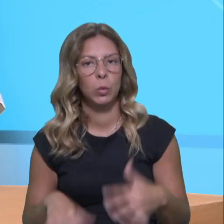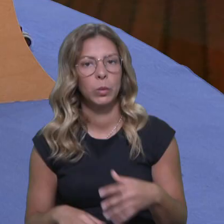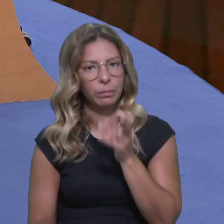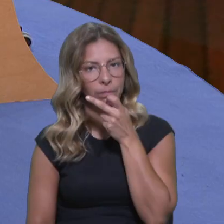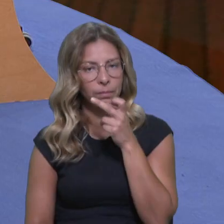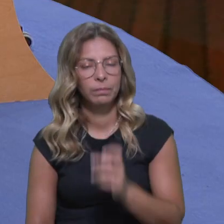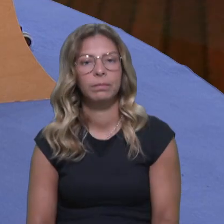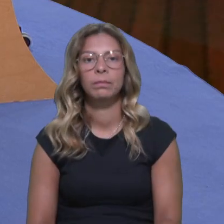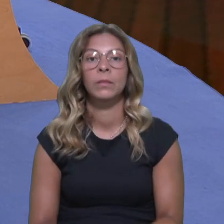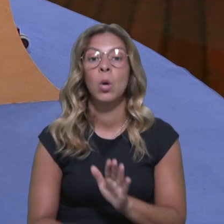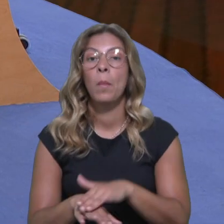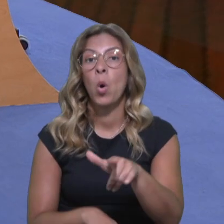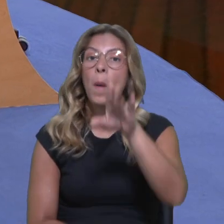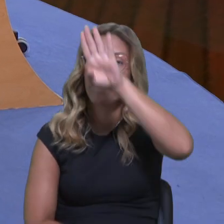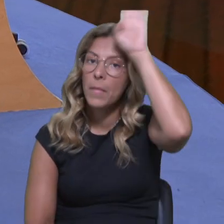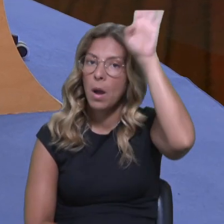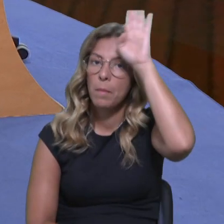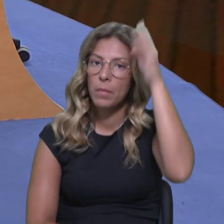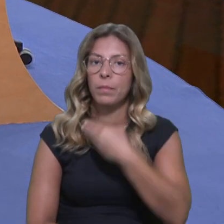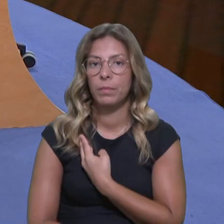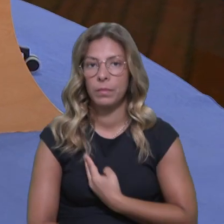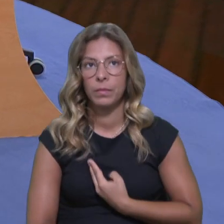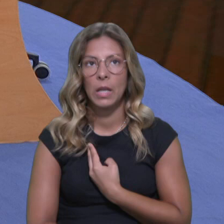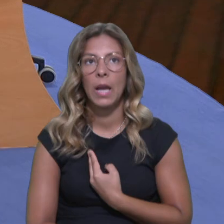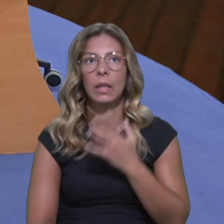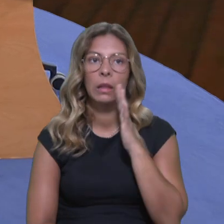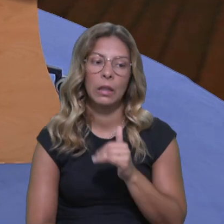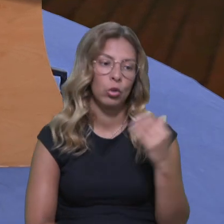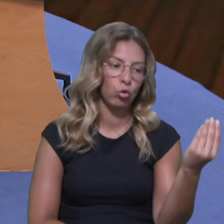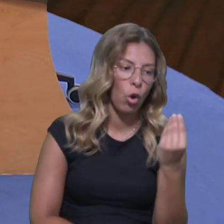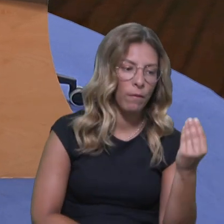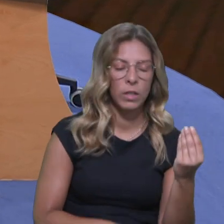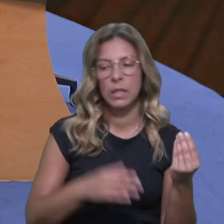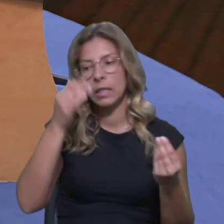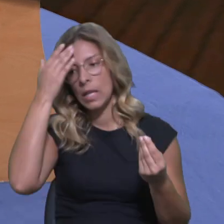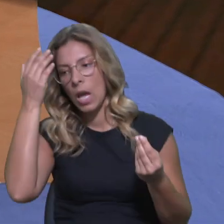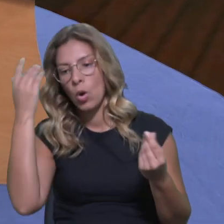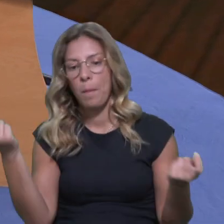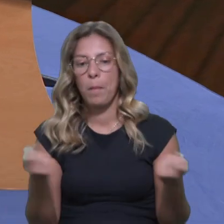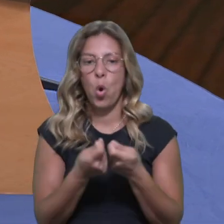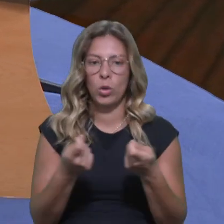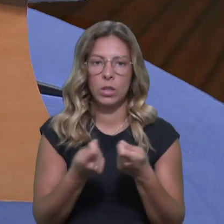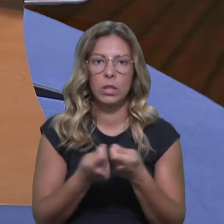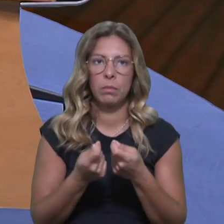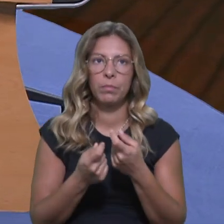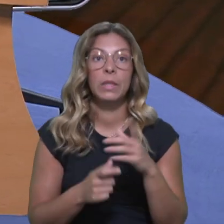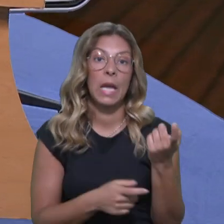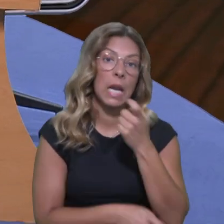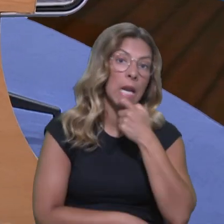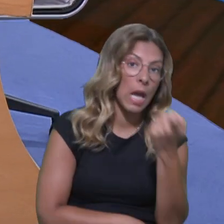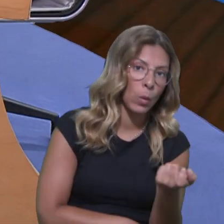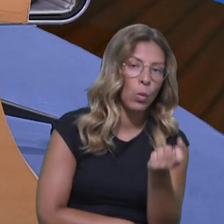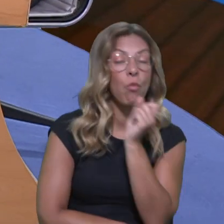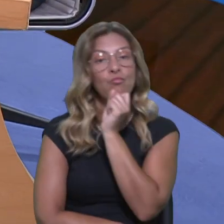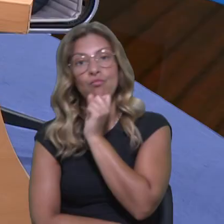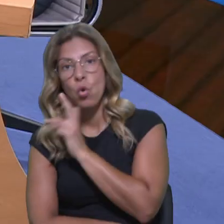que o Papa Francisco tem insistido muito nessa aproximação entre os jovens e os idosos, até entre netos e avós. Pode